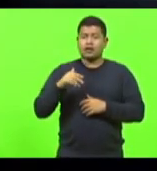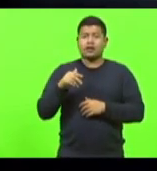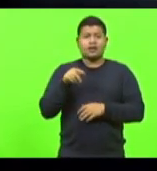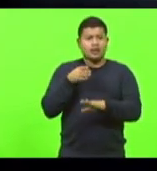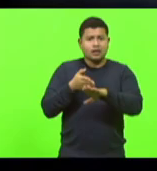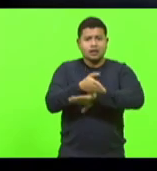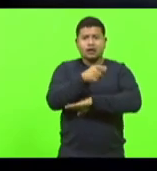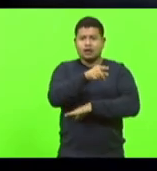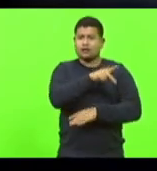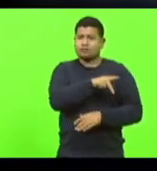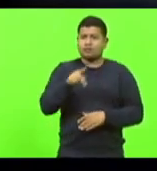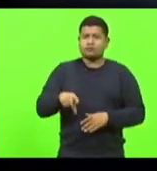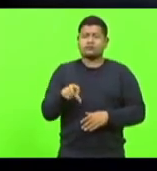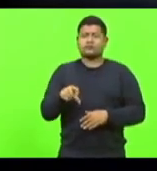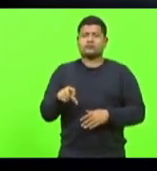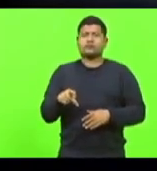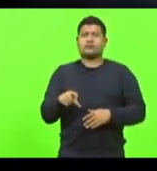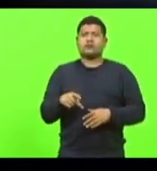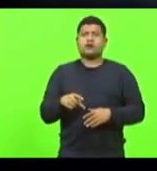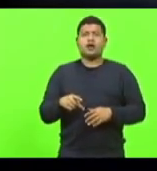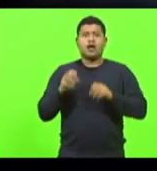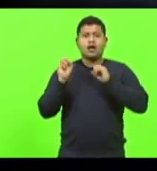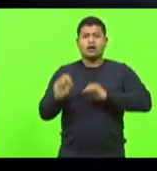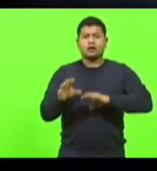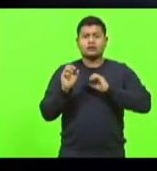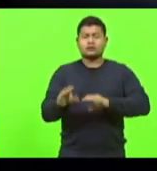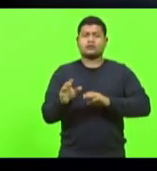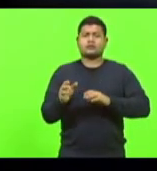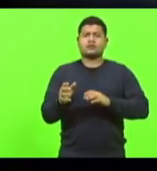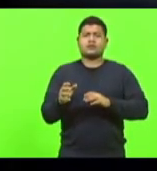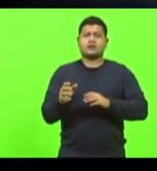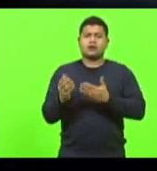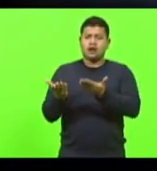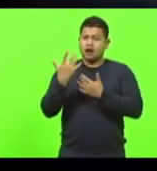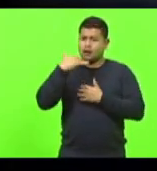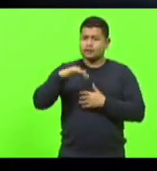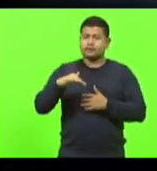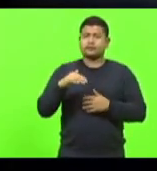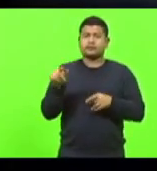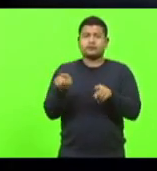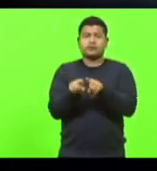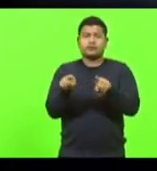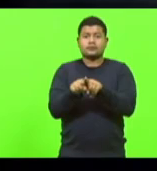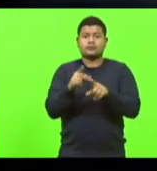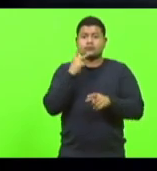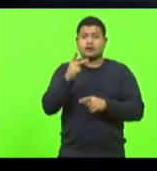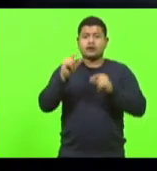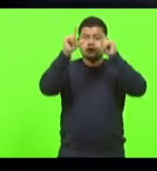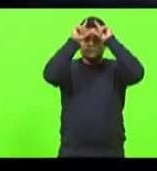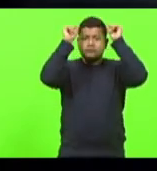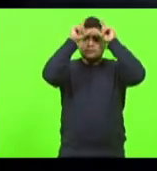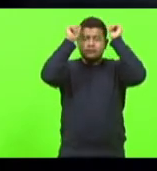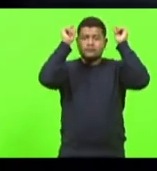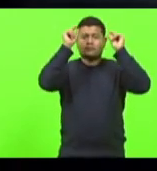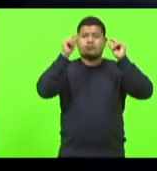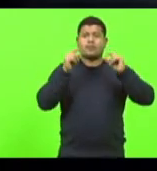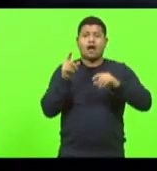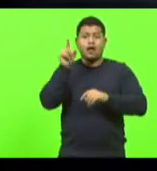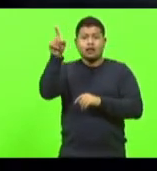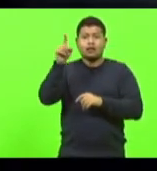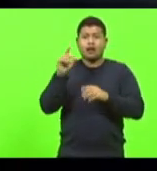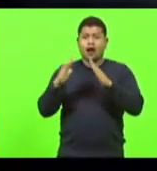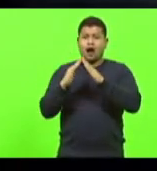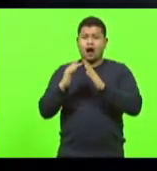de professor e professora que educa a criança em sala de aula eu tô falando de enfermeira que tá lá no posto de